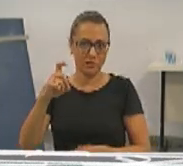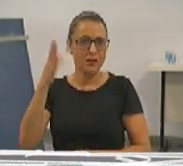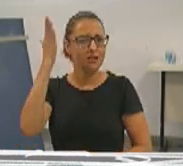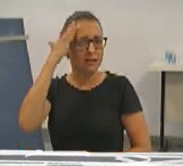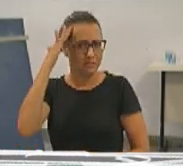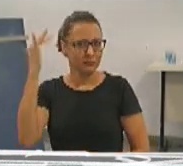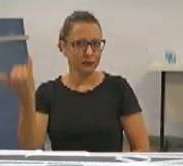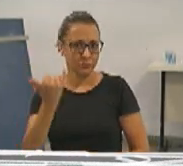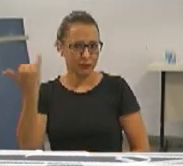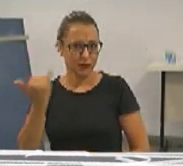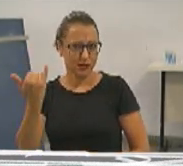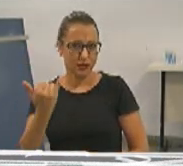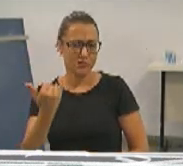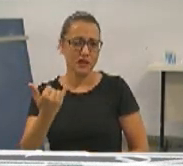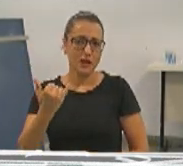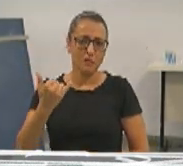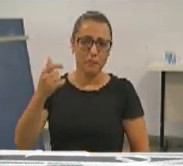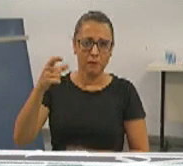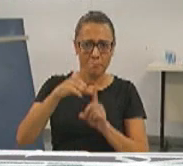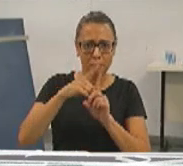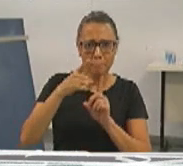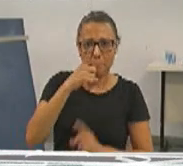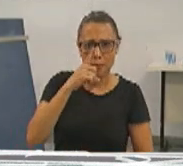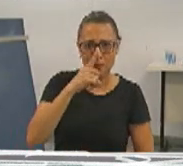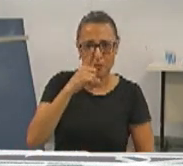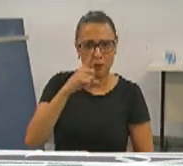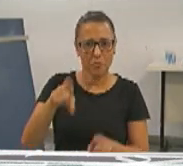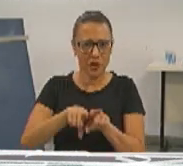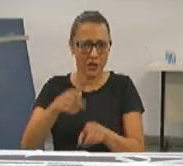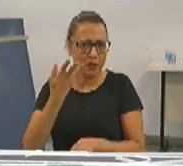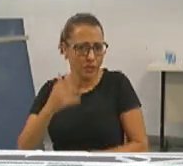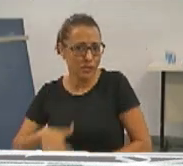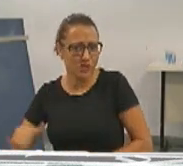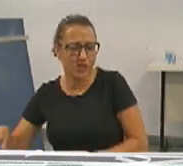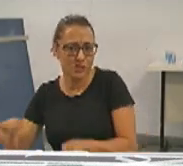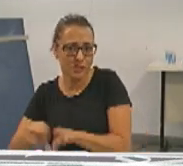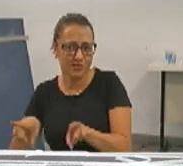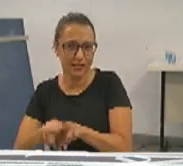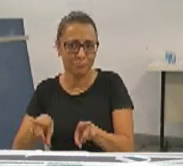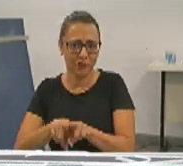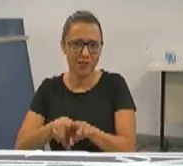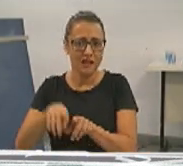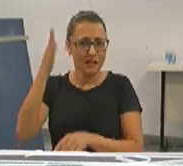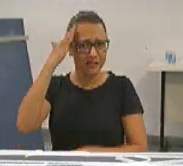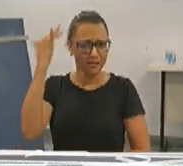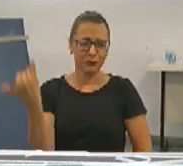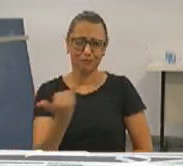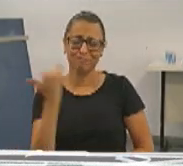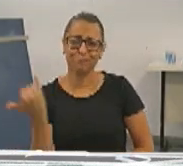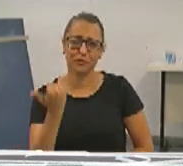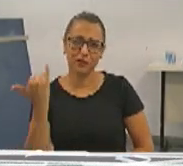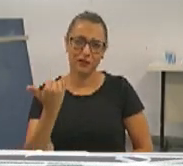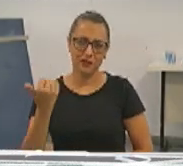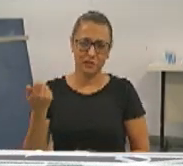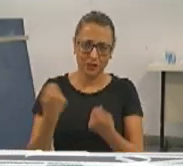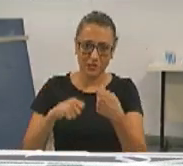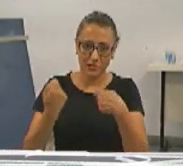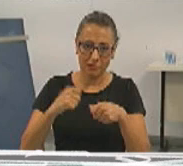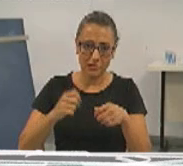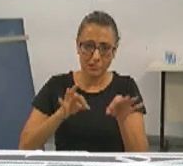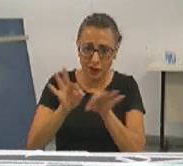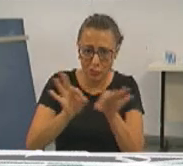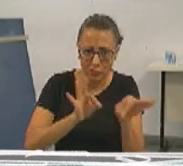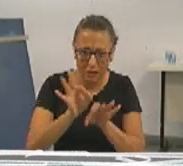linha materno-infantil da macro-região e pretendemos implantar mecanismos de valorização eficazes para